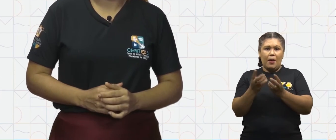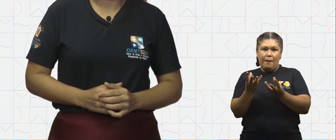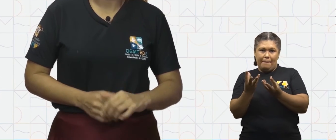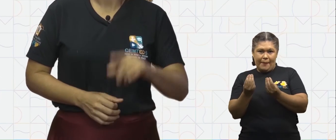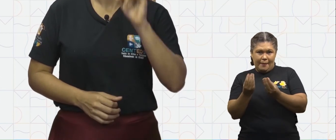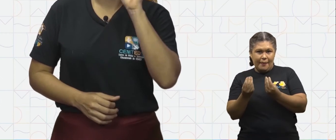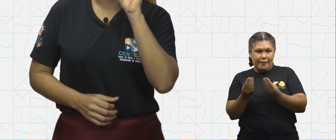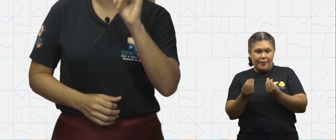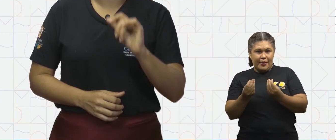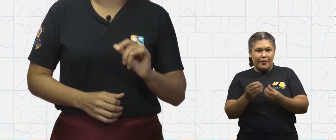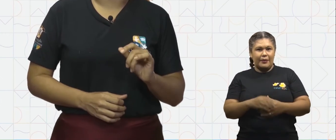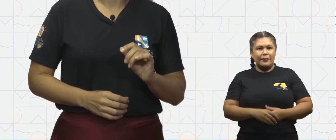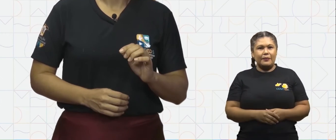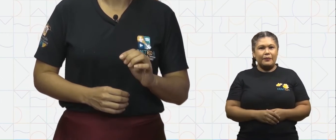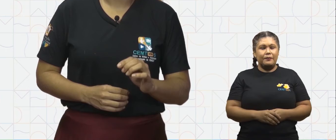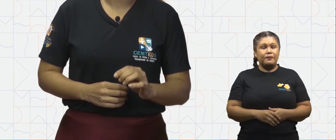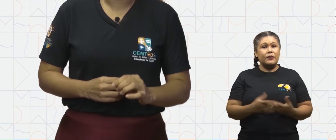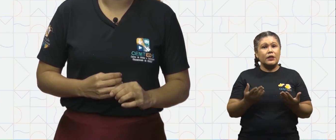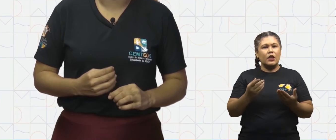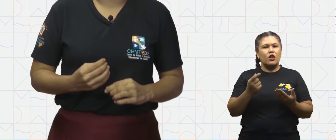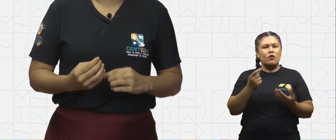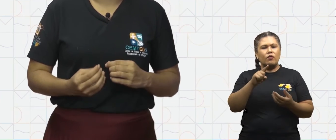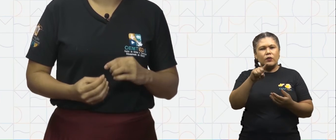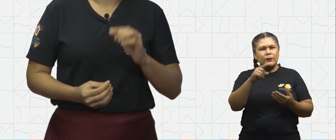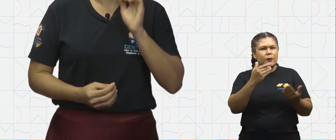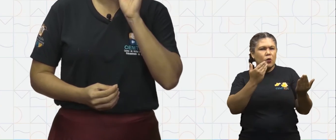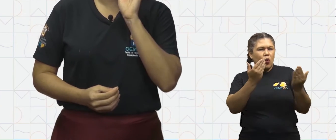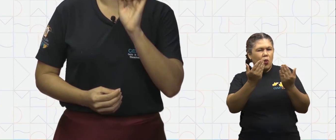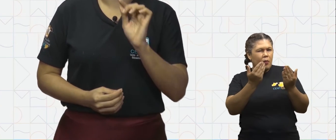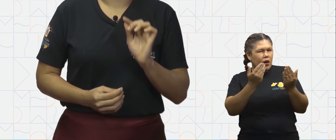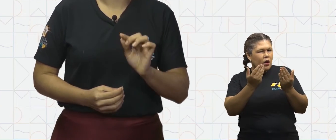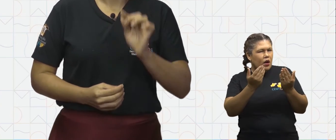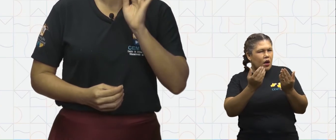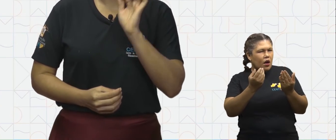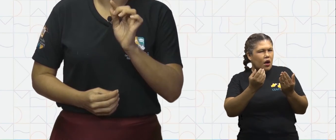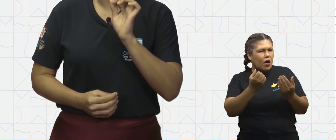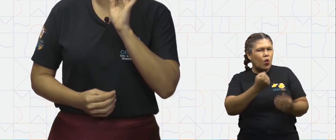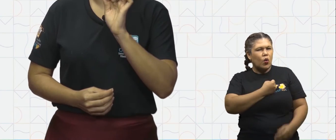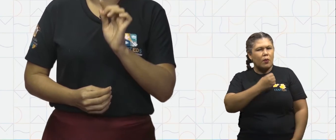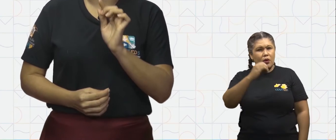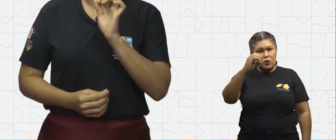quantidade. Portanto, se compararmos o número